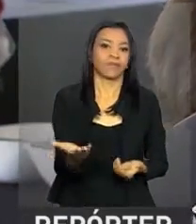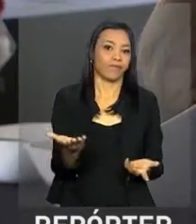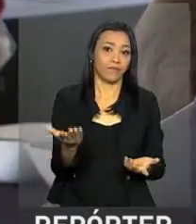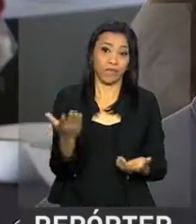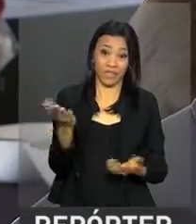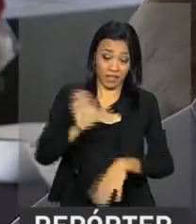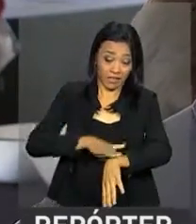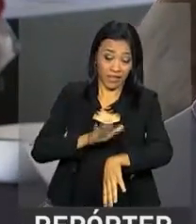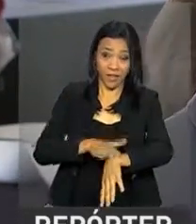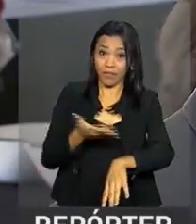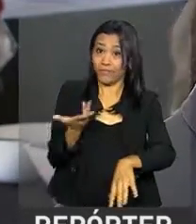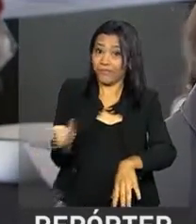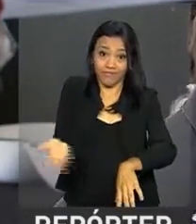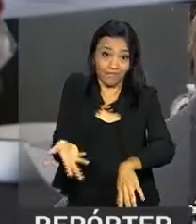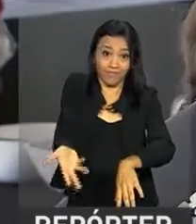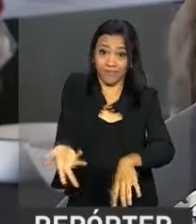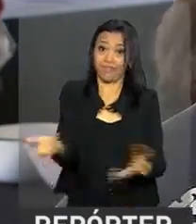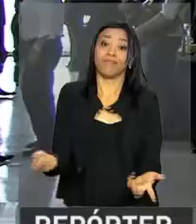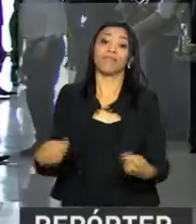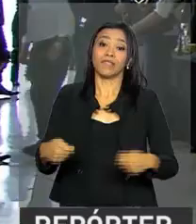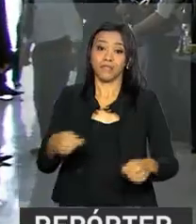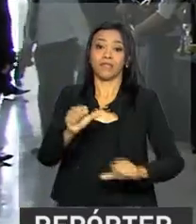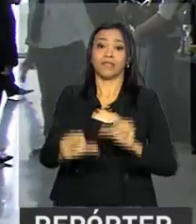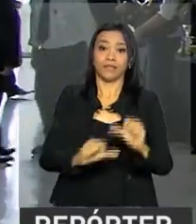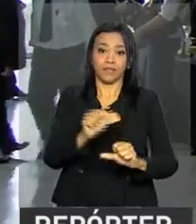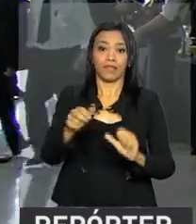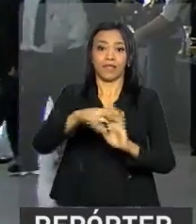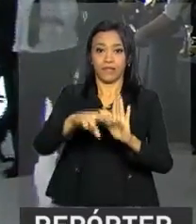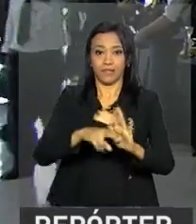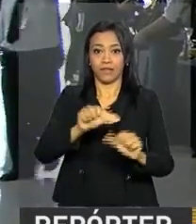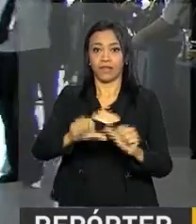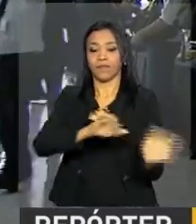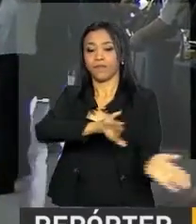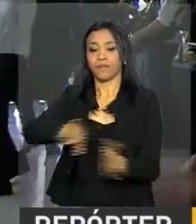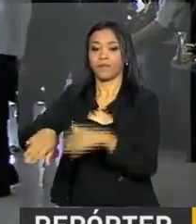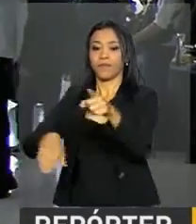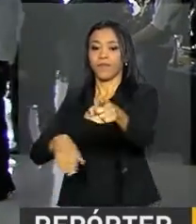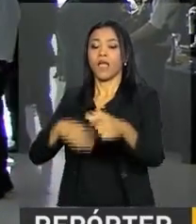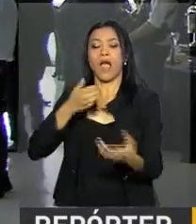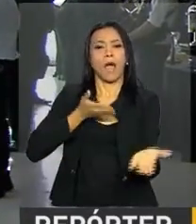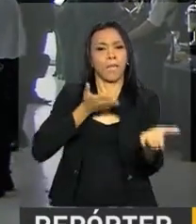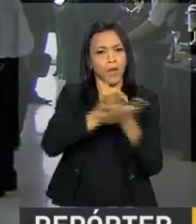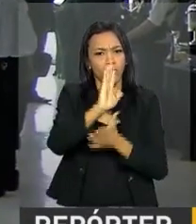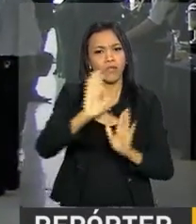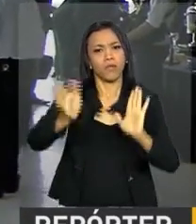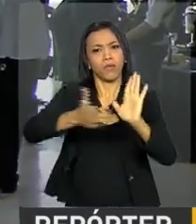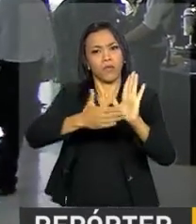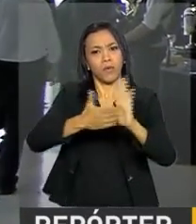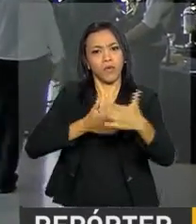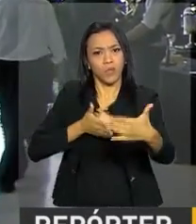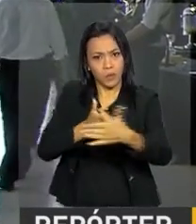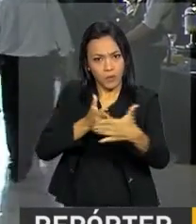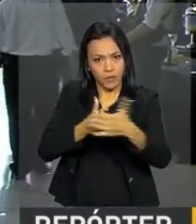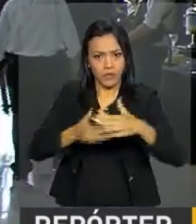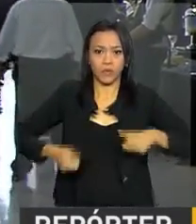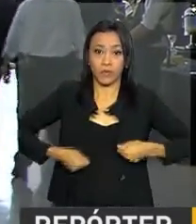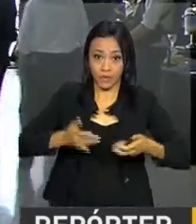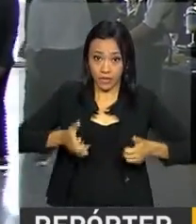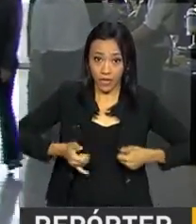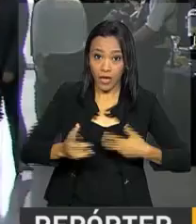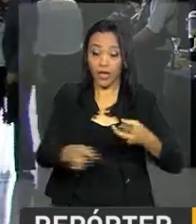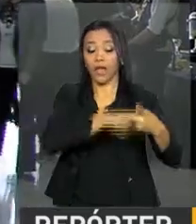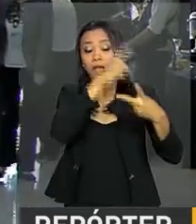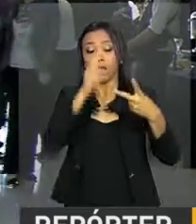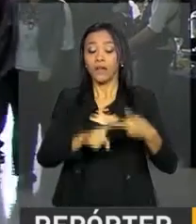tempo. As reformas são necessárias. A aprovação do teto, a reforma da Previdência, mas